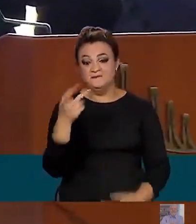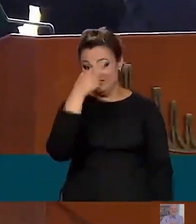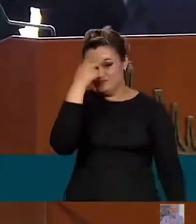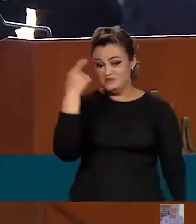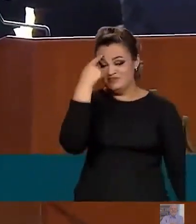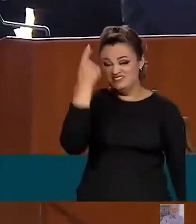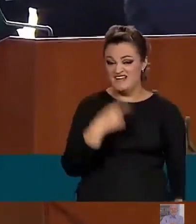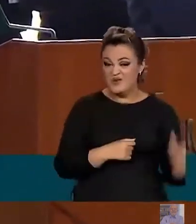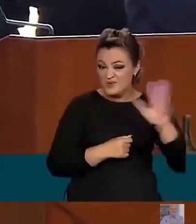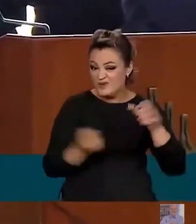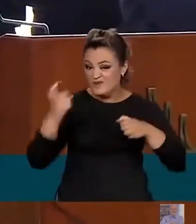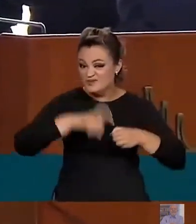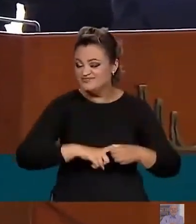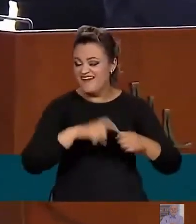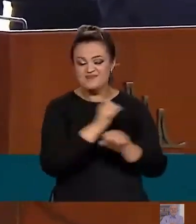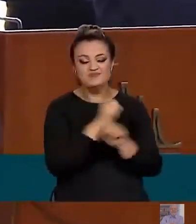ia votar.